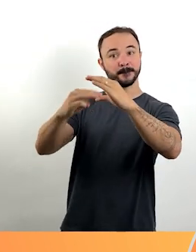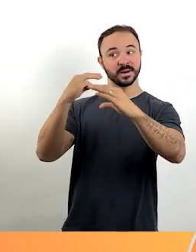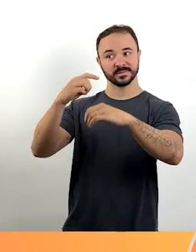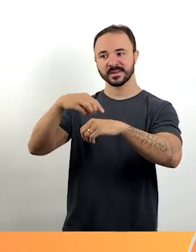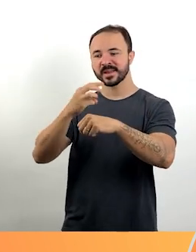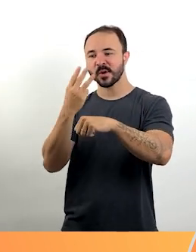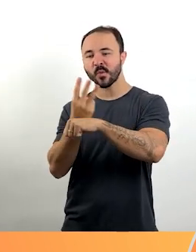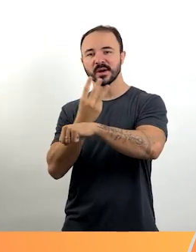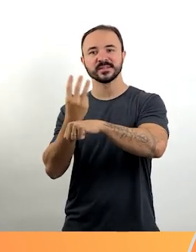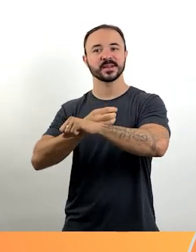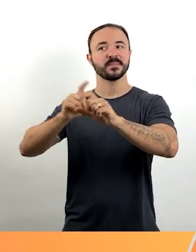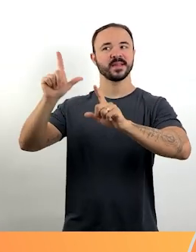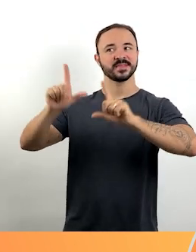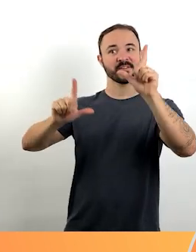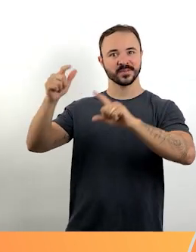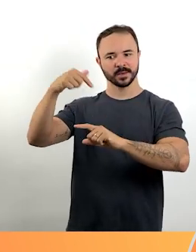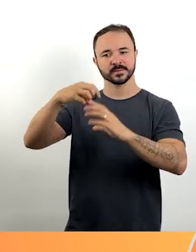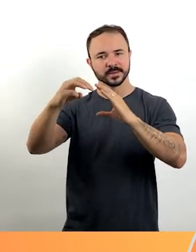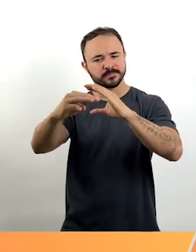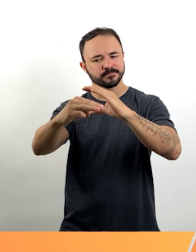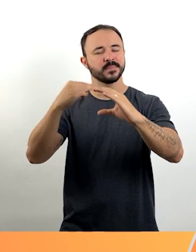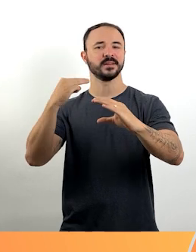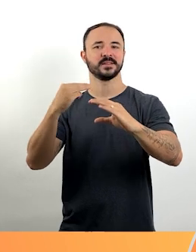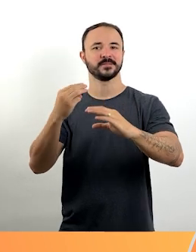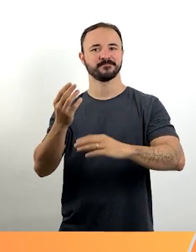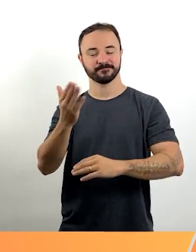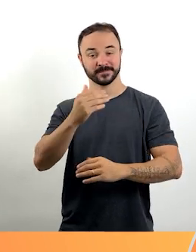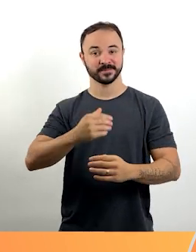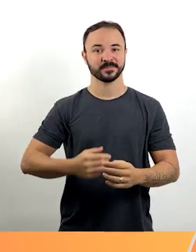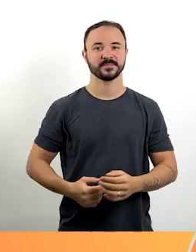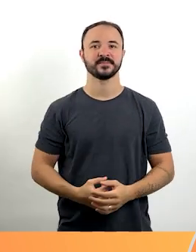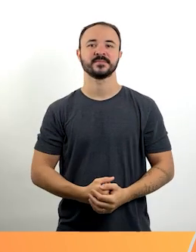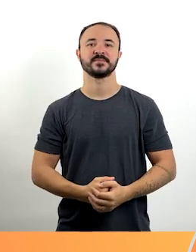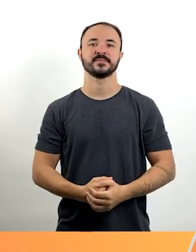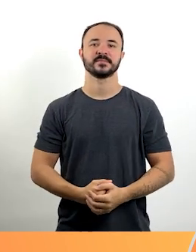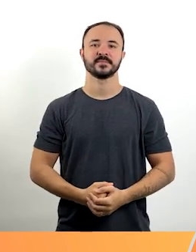gente no WhatsApp da TV Educaites. Vem participar conosco.